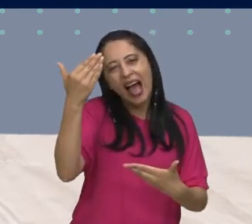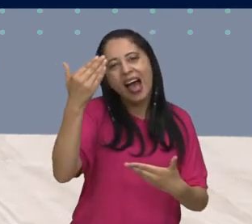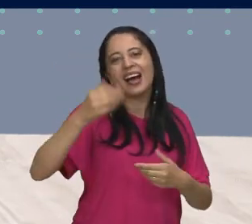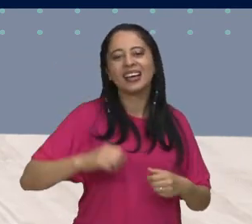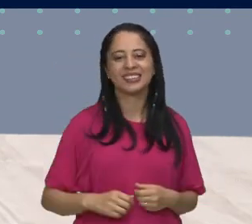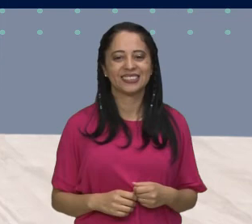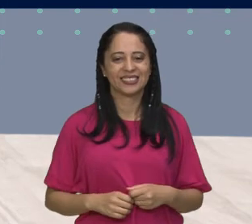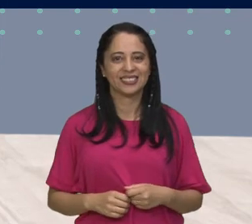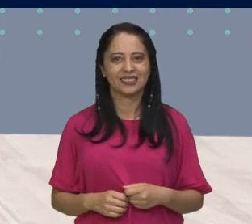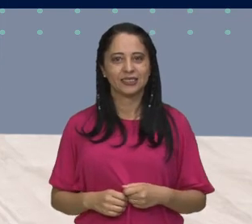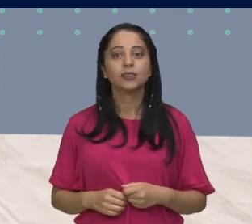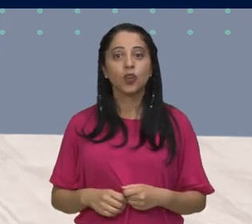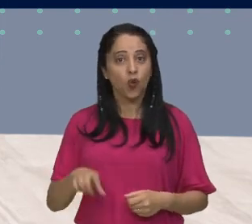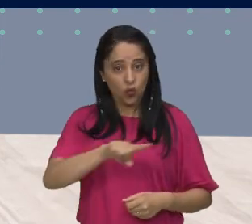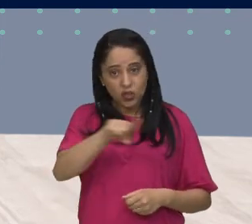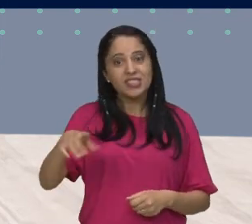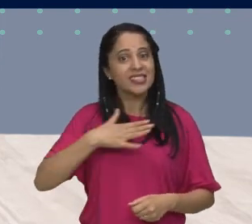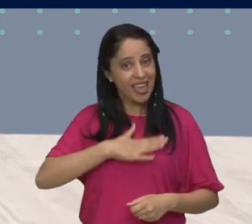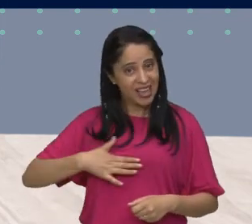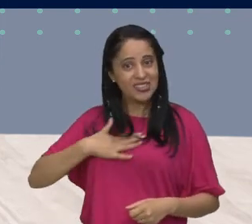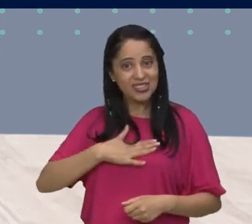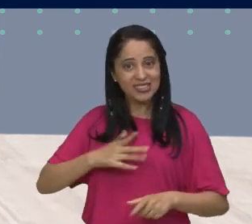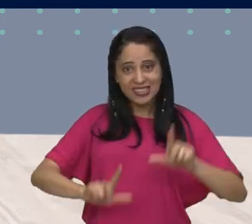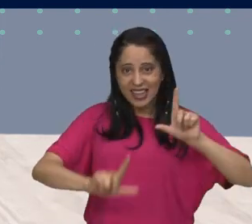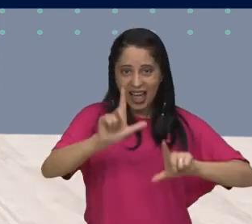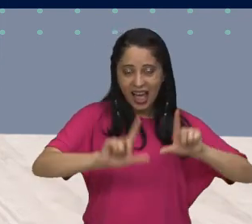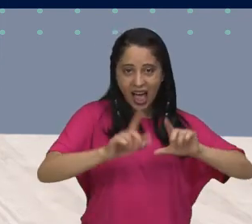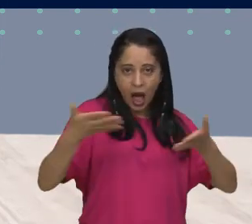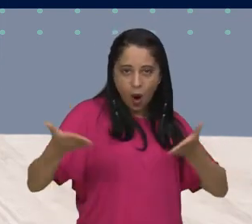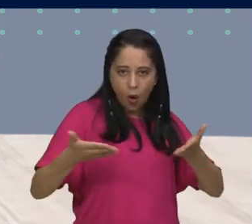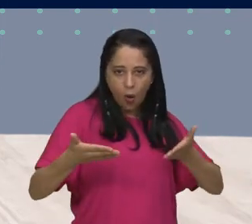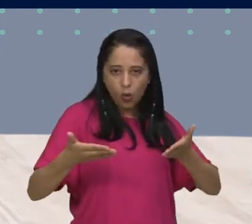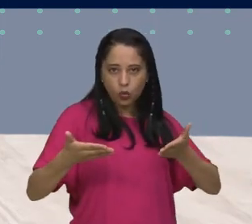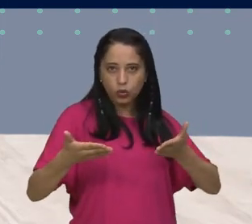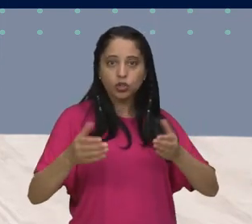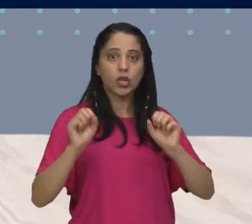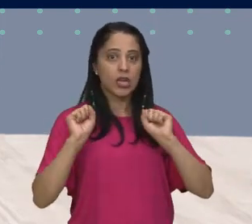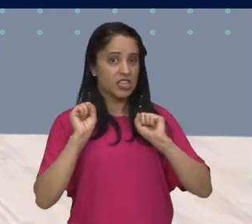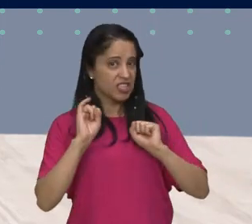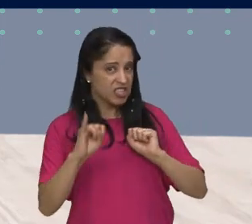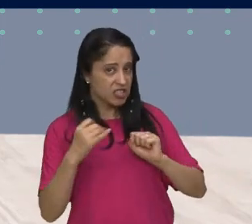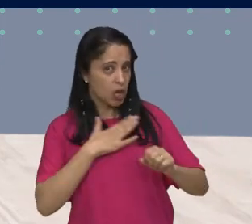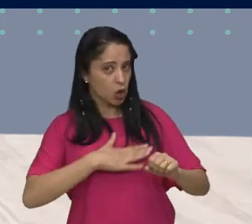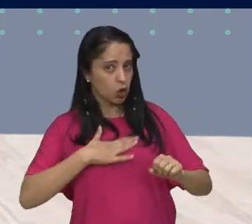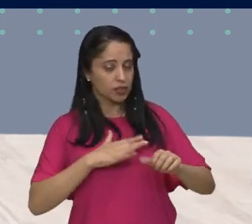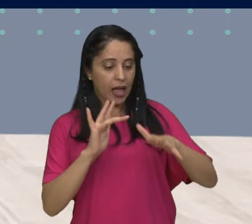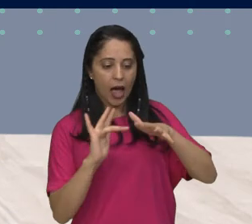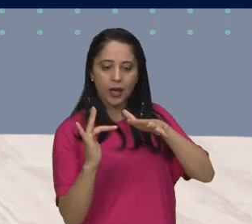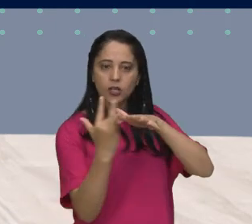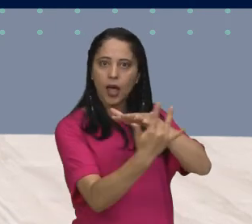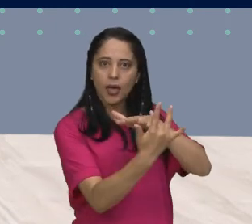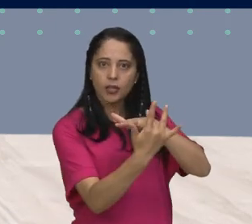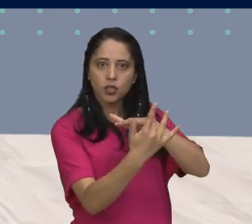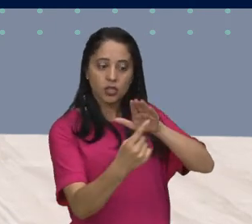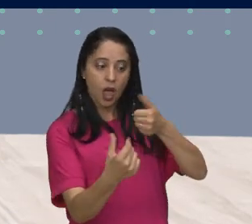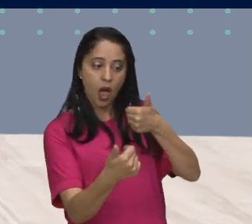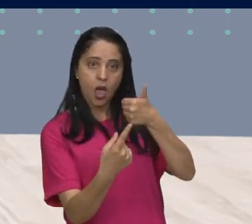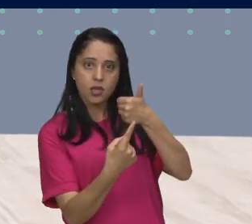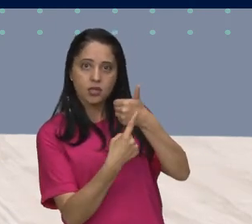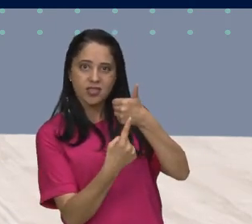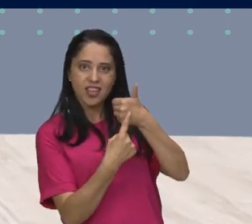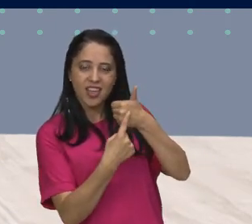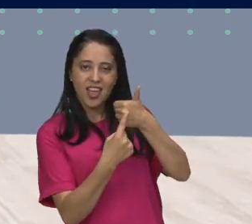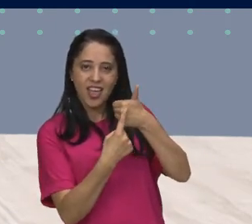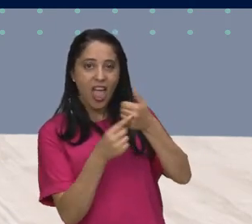comigo o programa inteiro. Muito obrigada pela companhia. Gostaram do programa de hoje? Se gostaram,